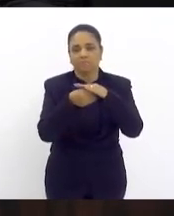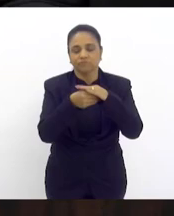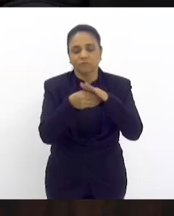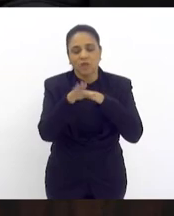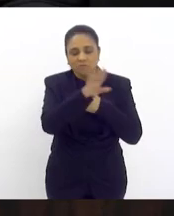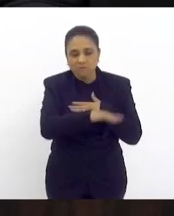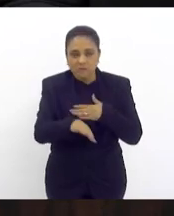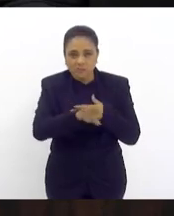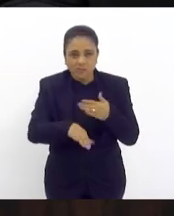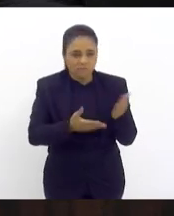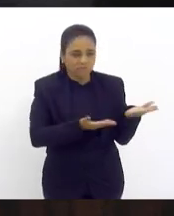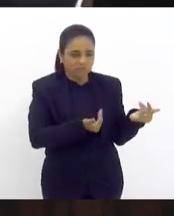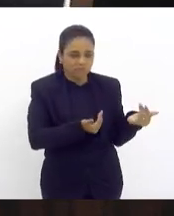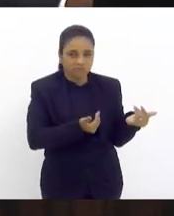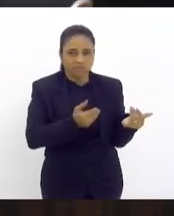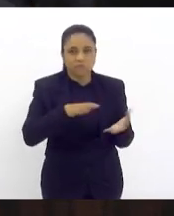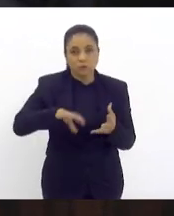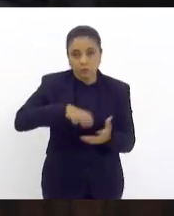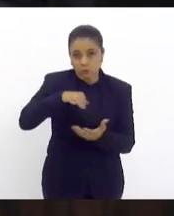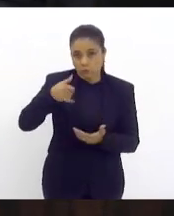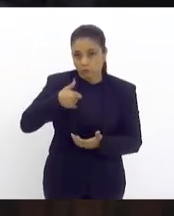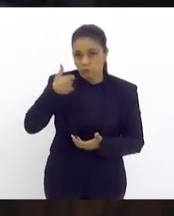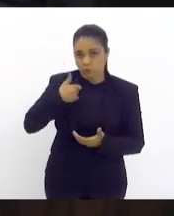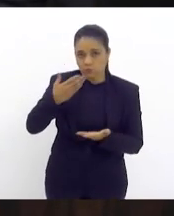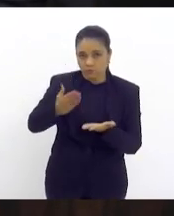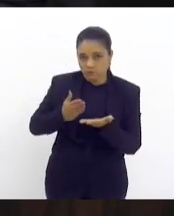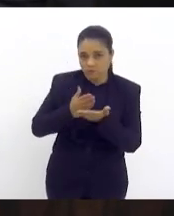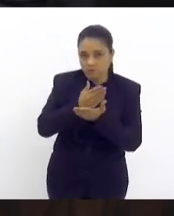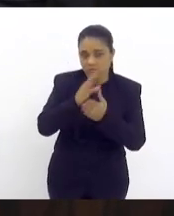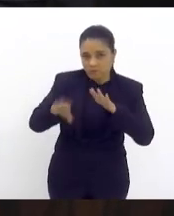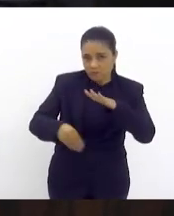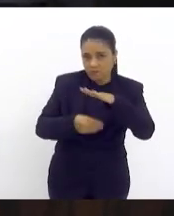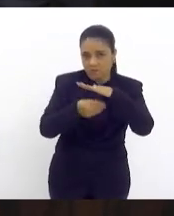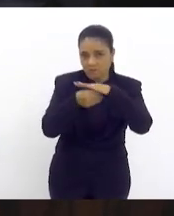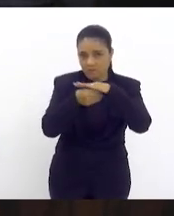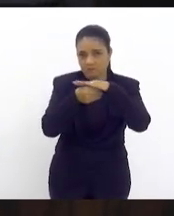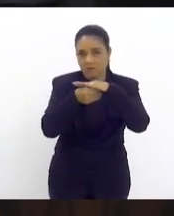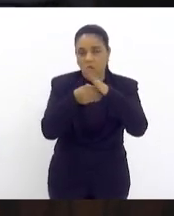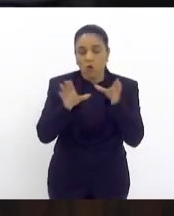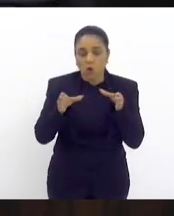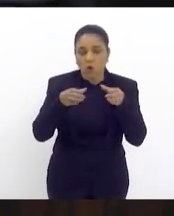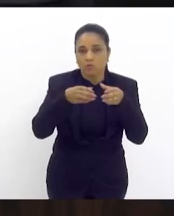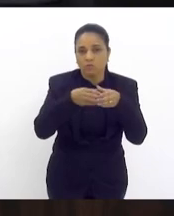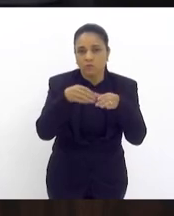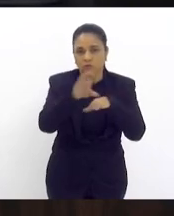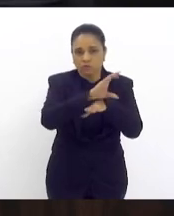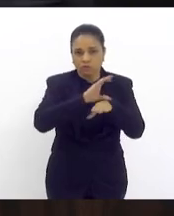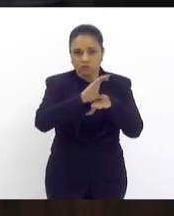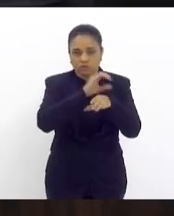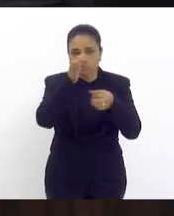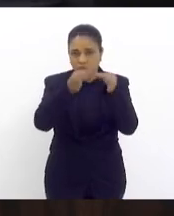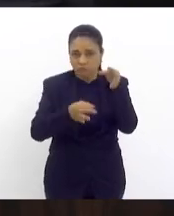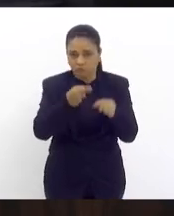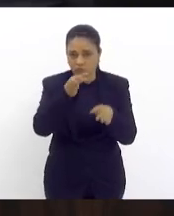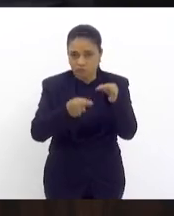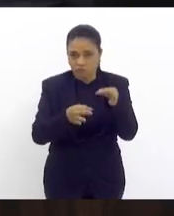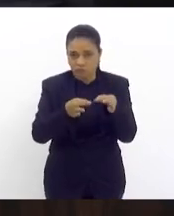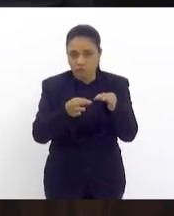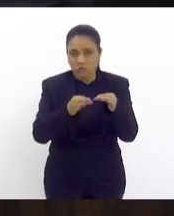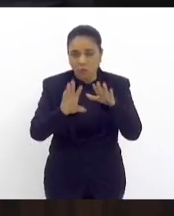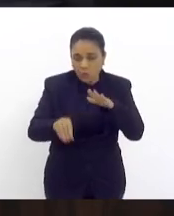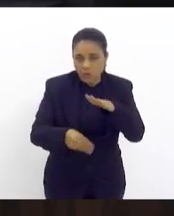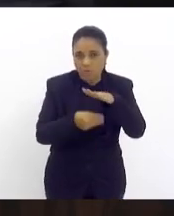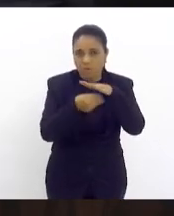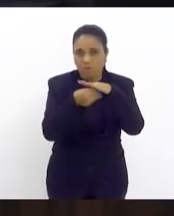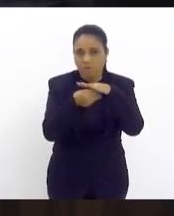e do Adolescente do Idoso favorável com emendas da comissão de constituição e justiça e com